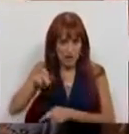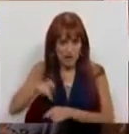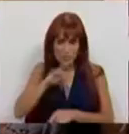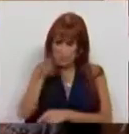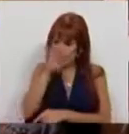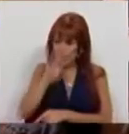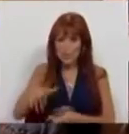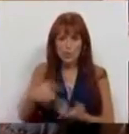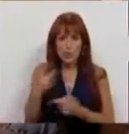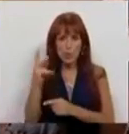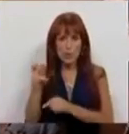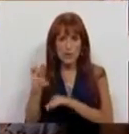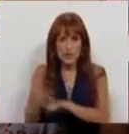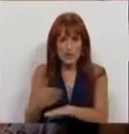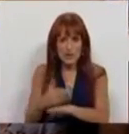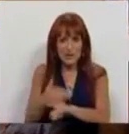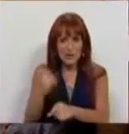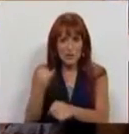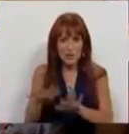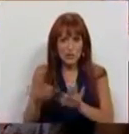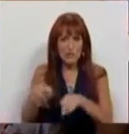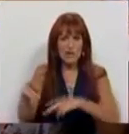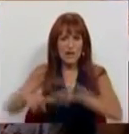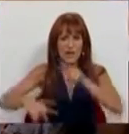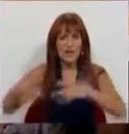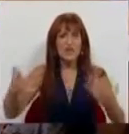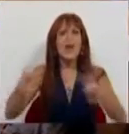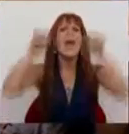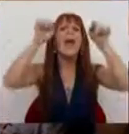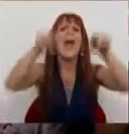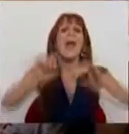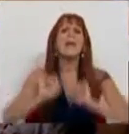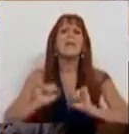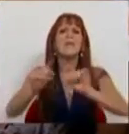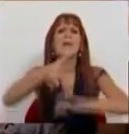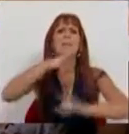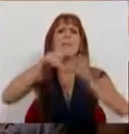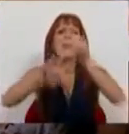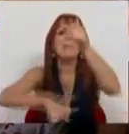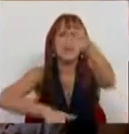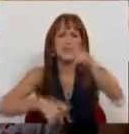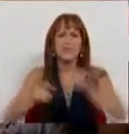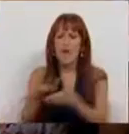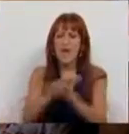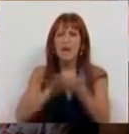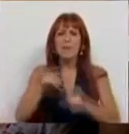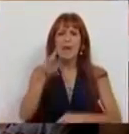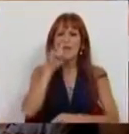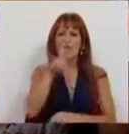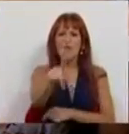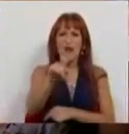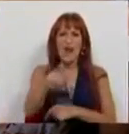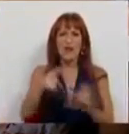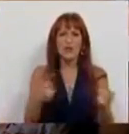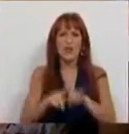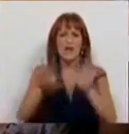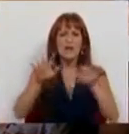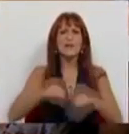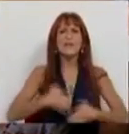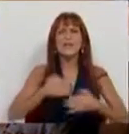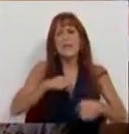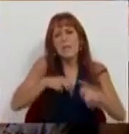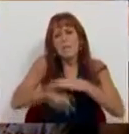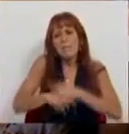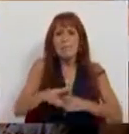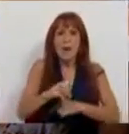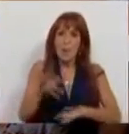ser executado nos 2 anos seguintes desde o ponto de vista financeiro. É esse o vosso discurso, na base de uma falácia. É o síndrome do túnel do